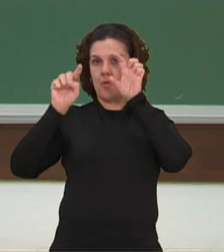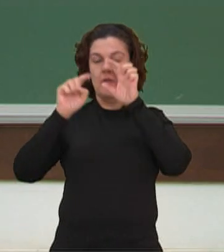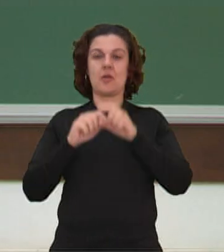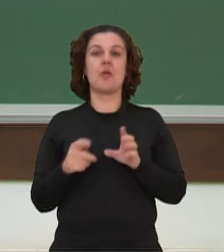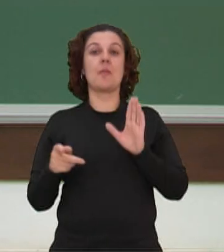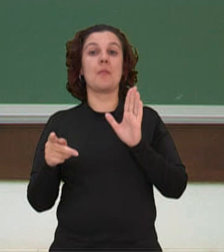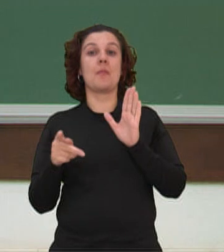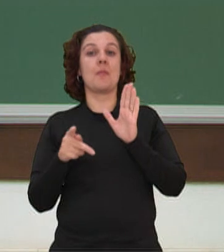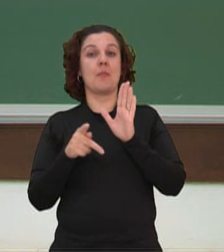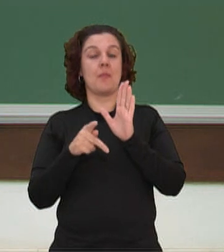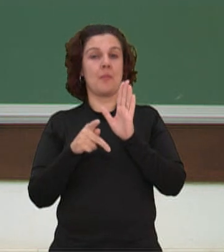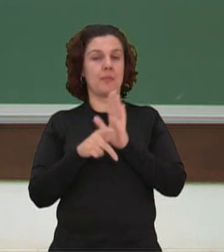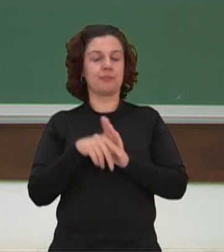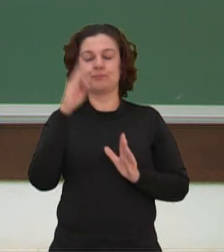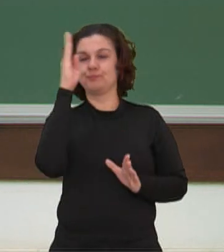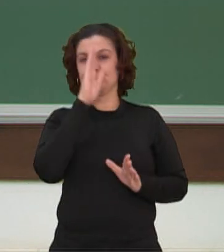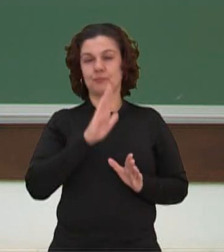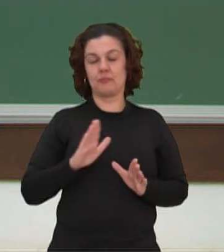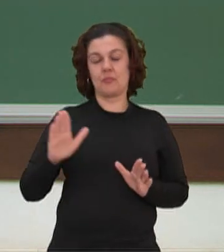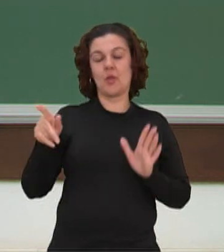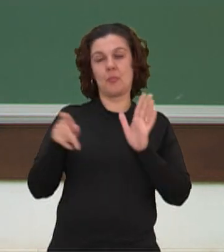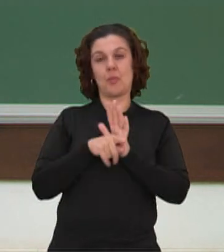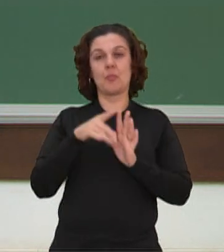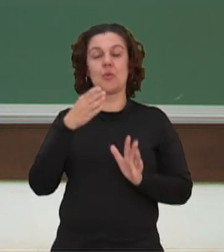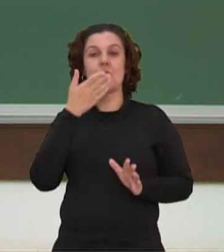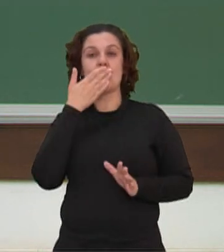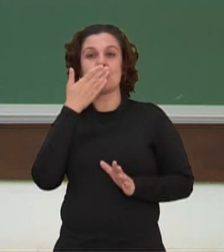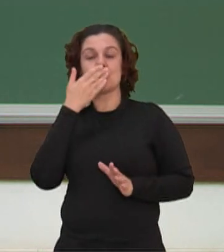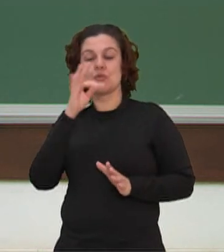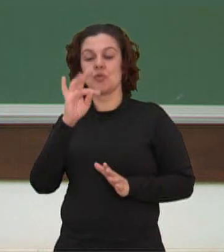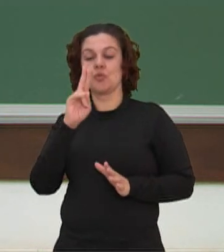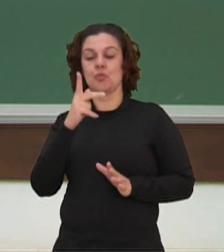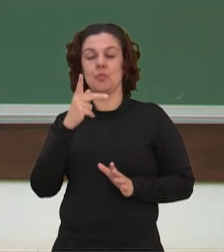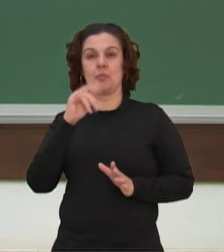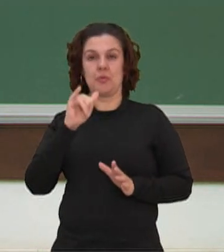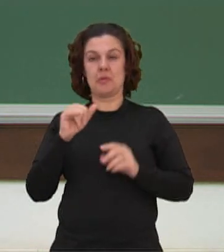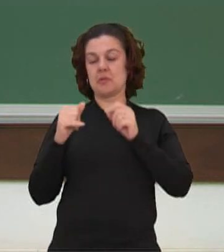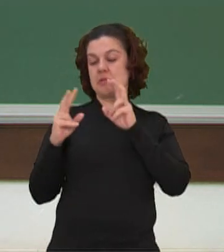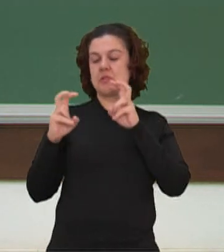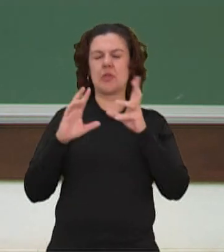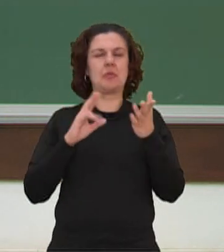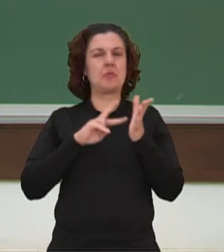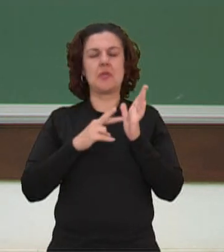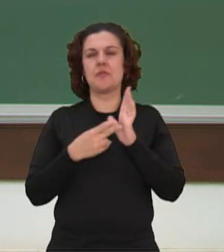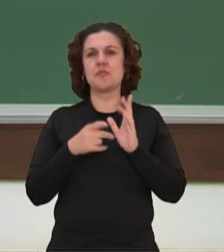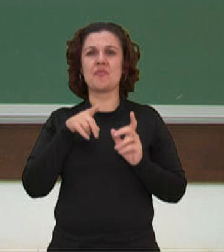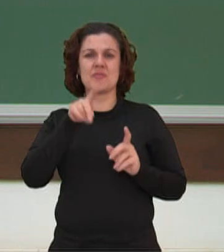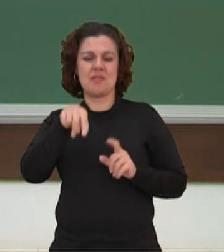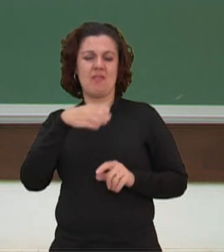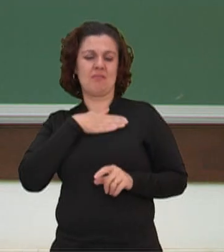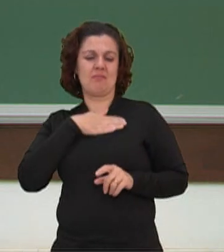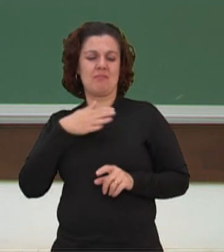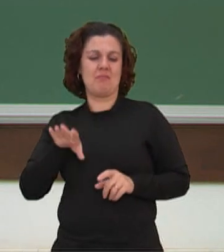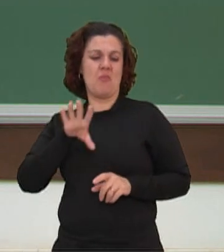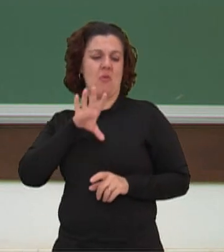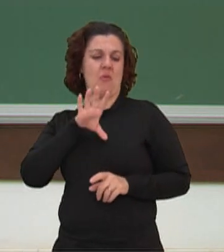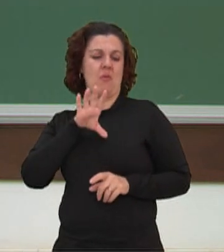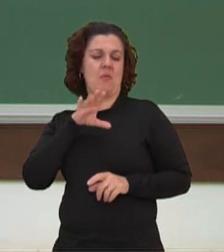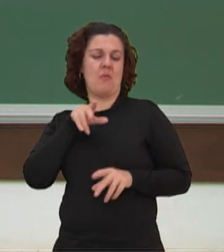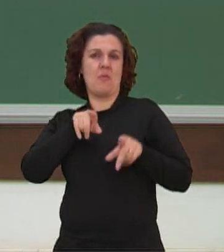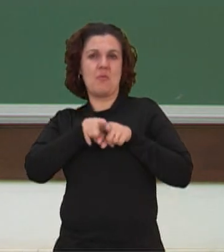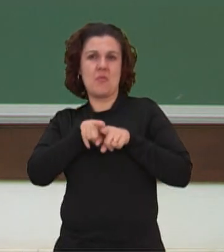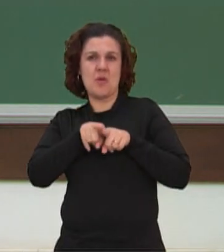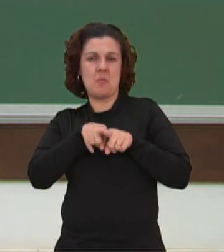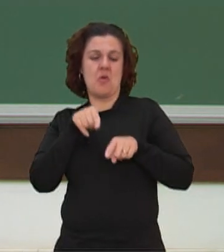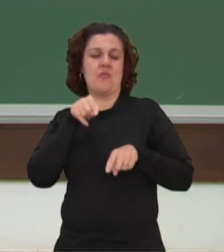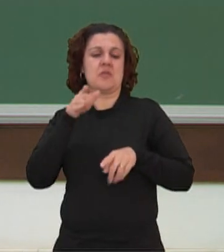palavra tipicamente brasileira, em tupi-guarani, que significa algo como você é meu irmão, você é meu parente, ou seja, você